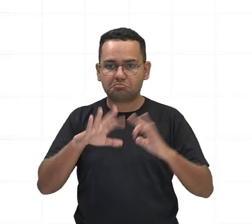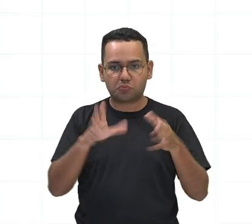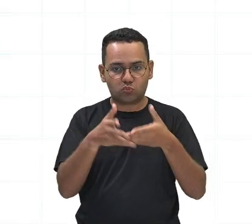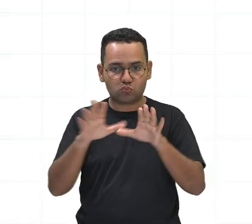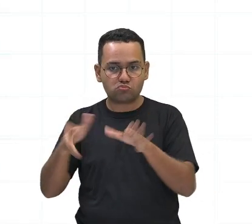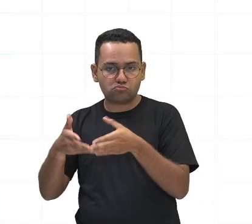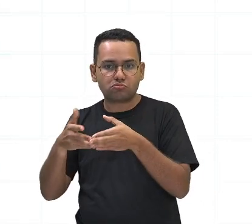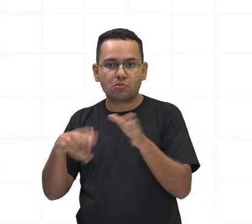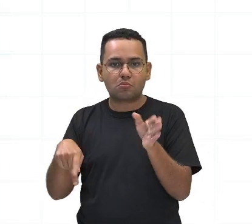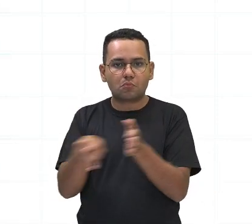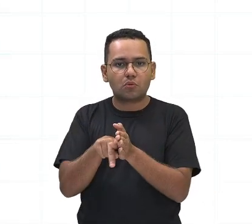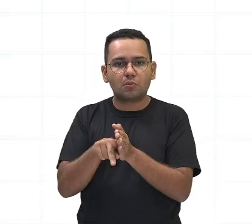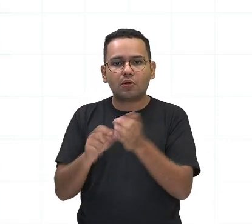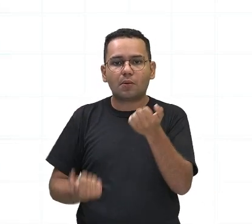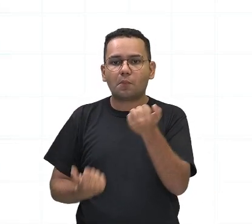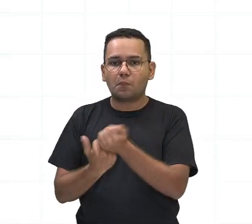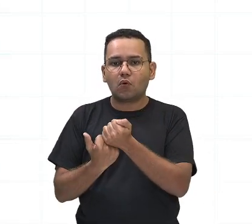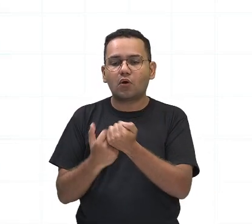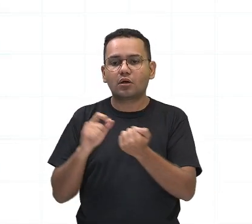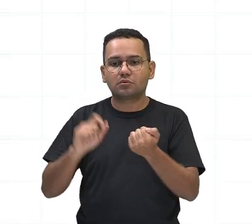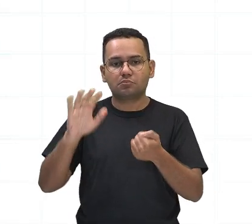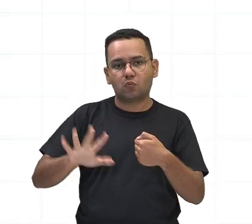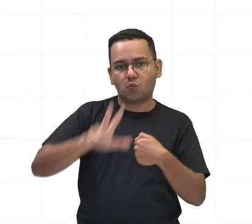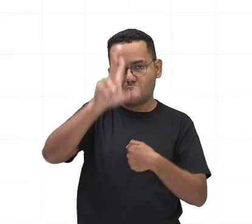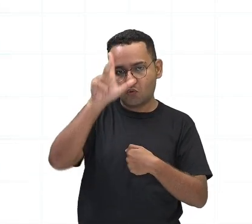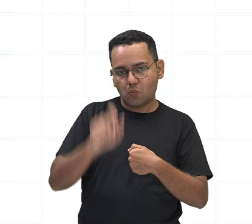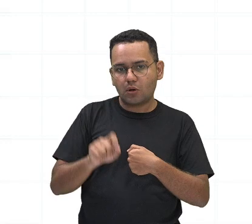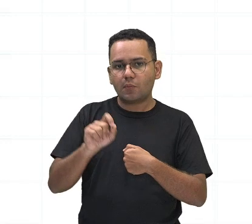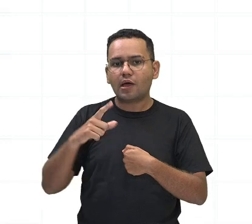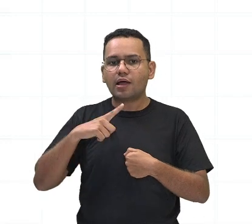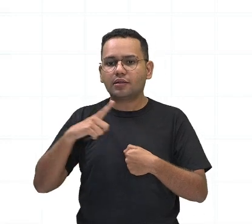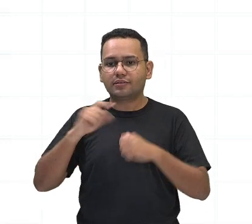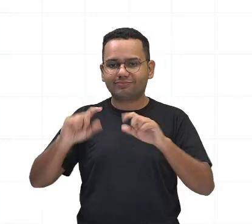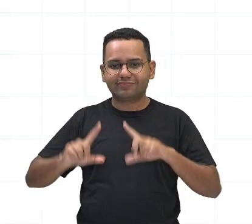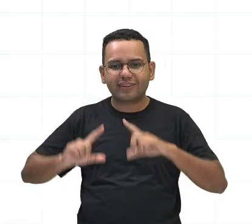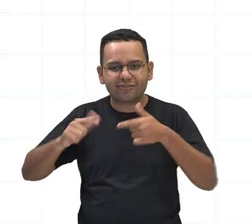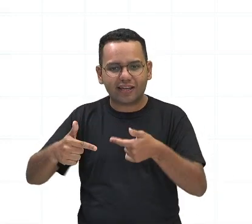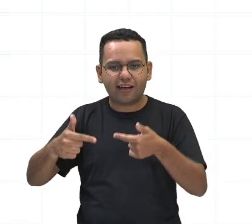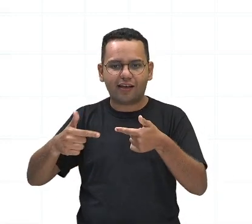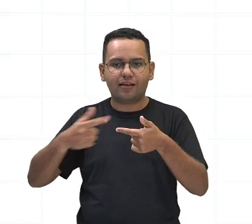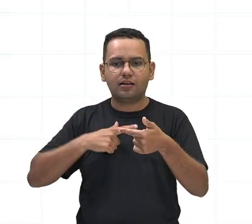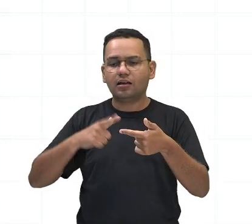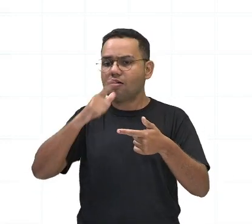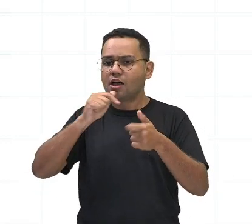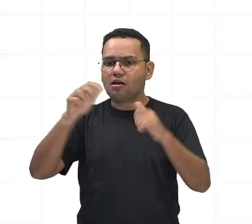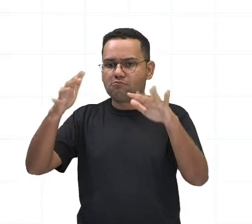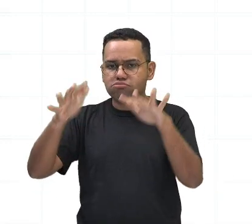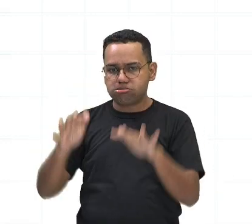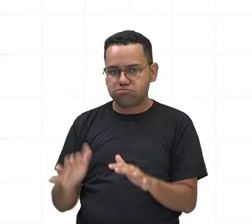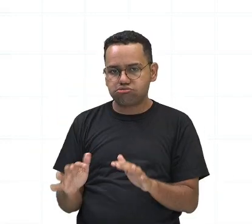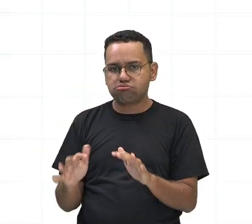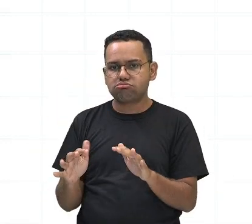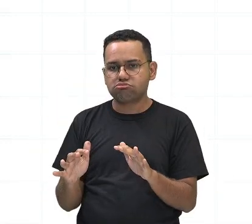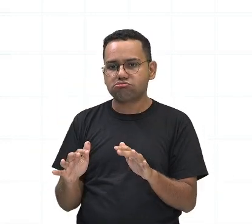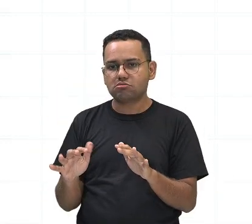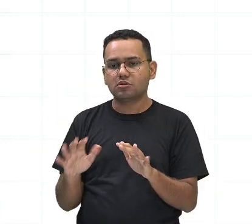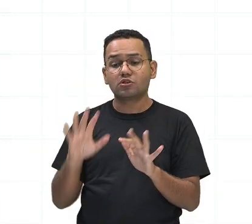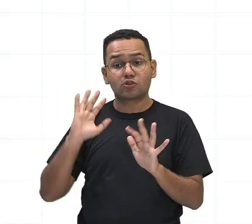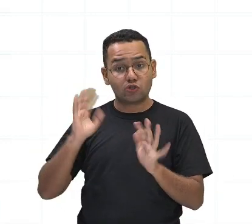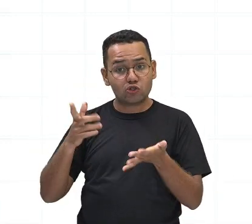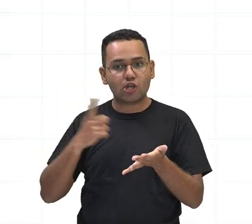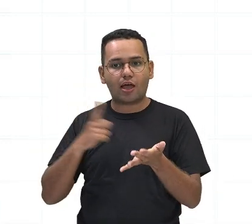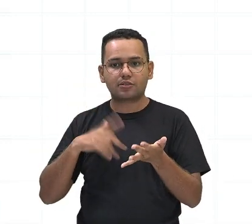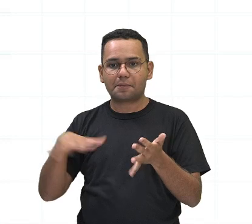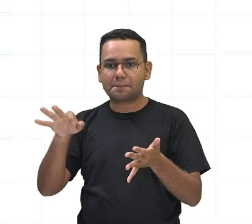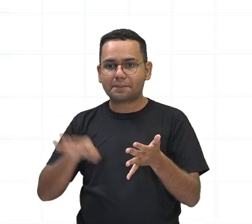vai apoiar o Amazonas a enfrentar maior estiagem já registrada no estado.